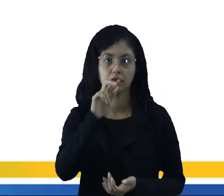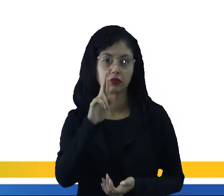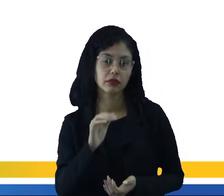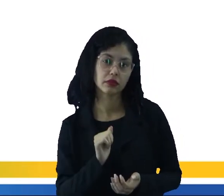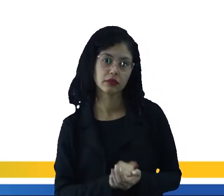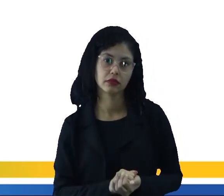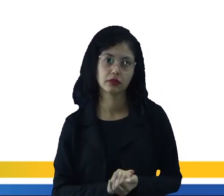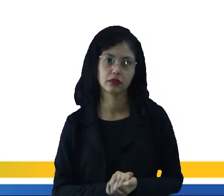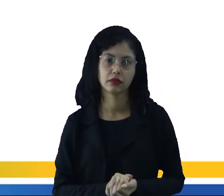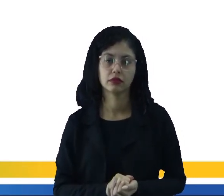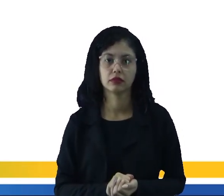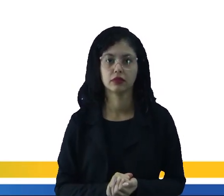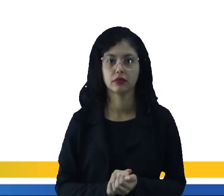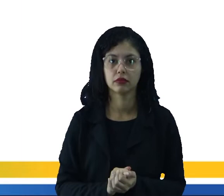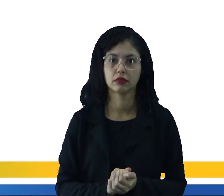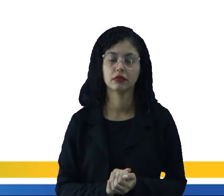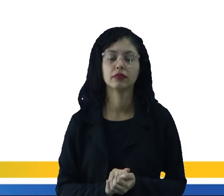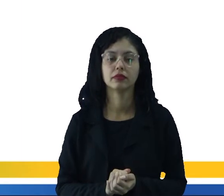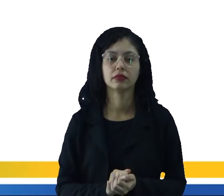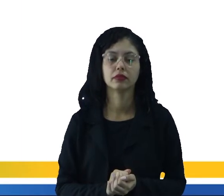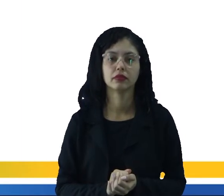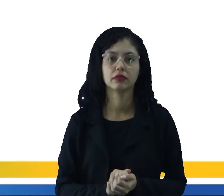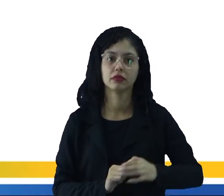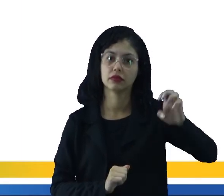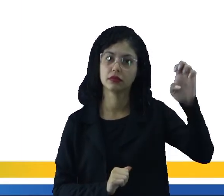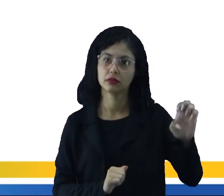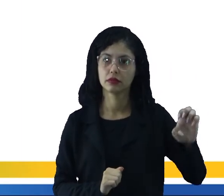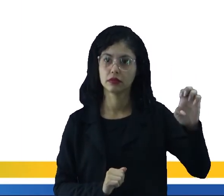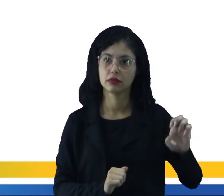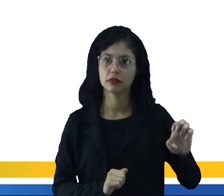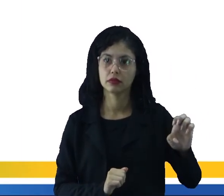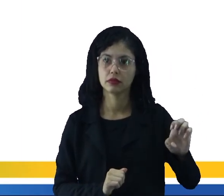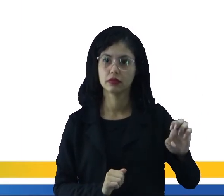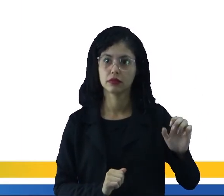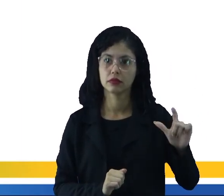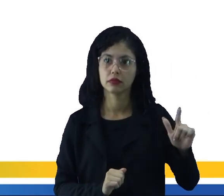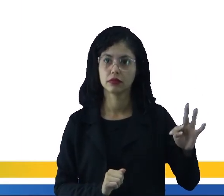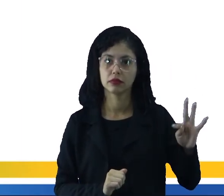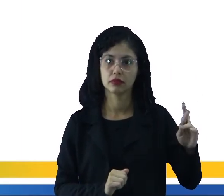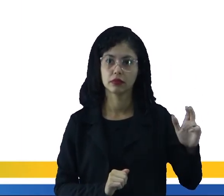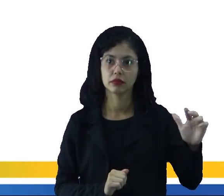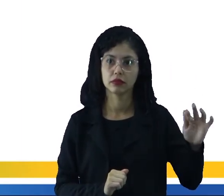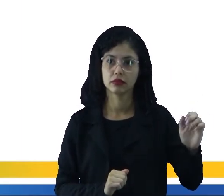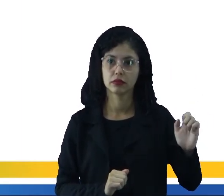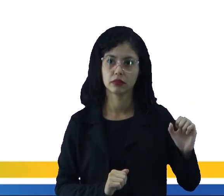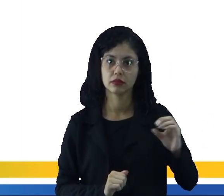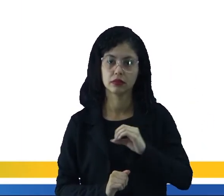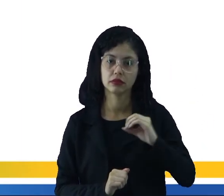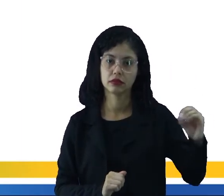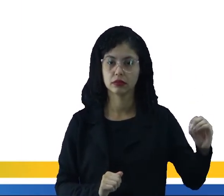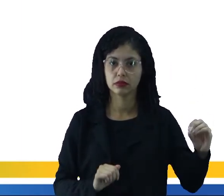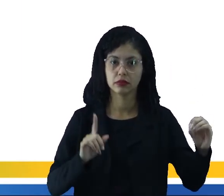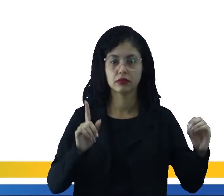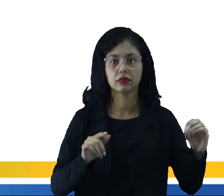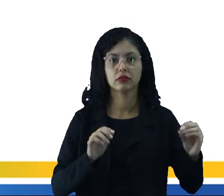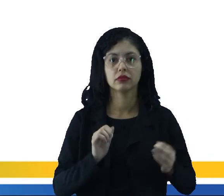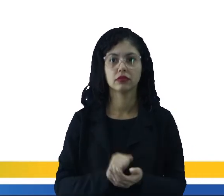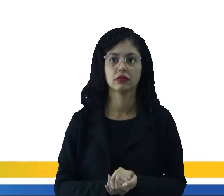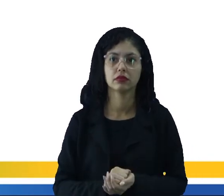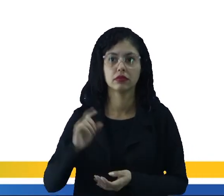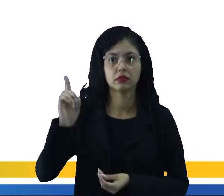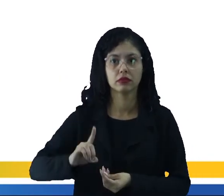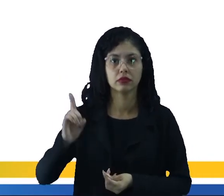longitude, tudo que for para o seu lado esquerdo, eu vou dizer então longitude oeste, e para o